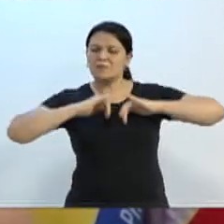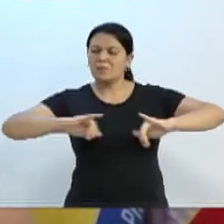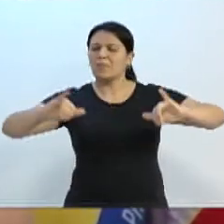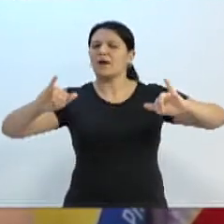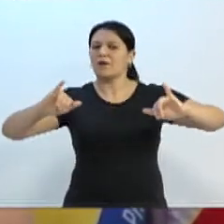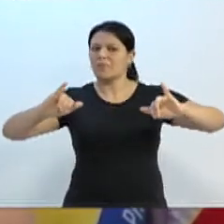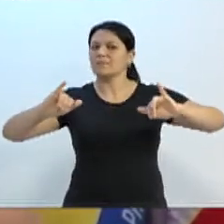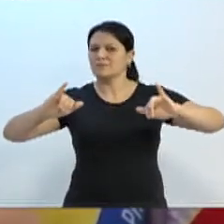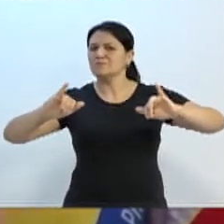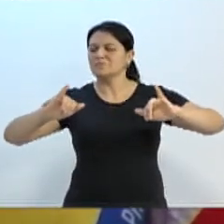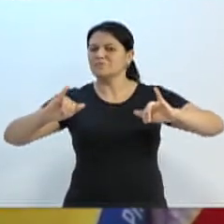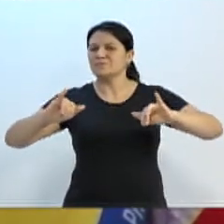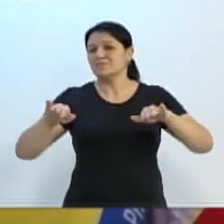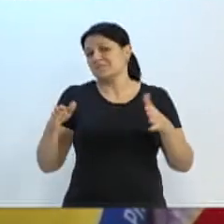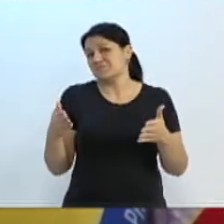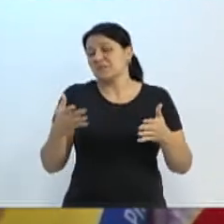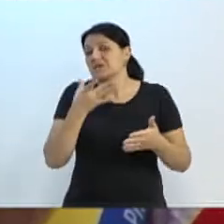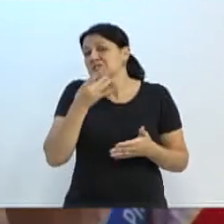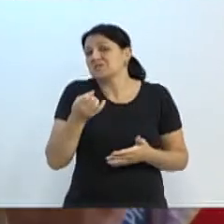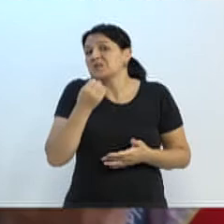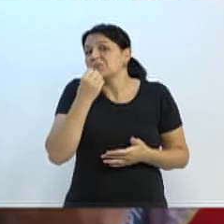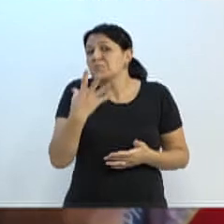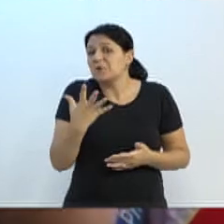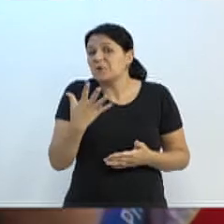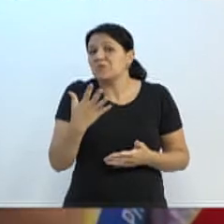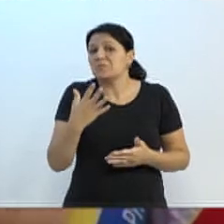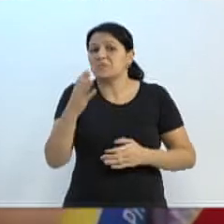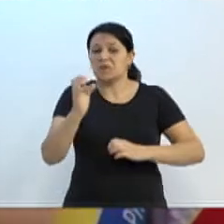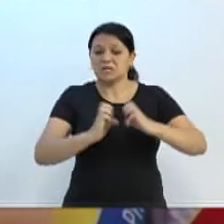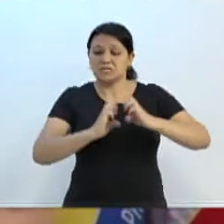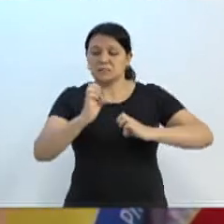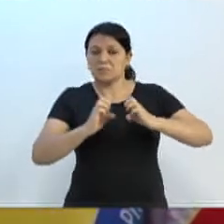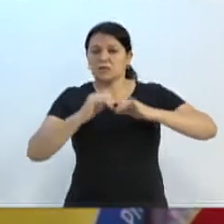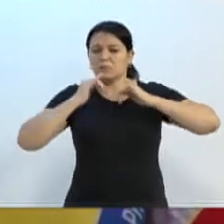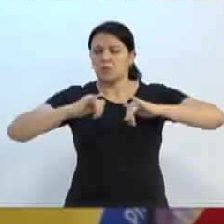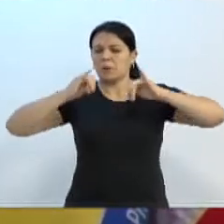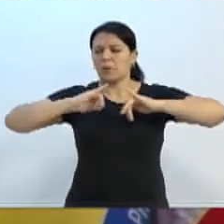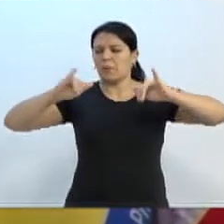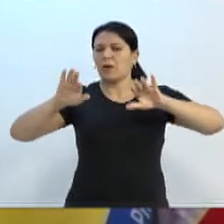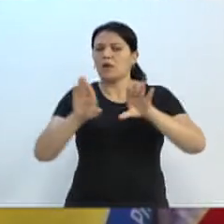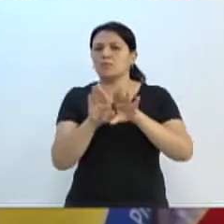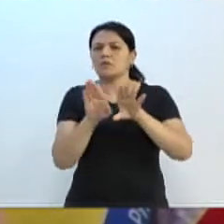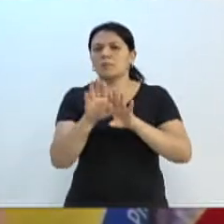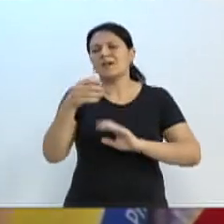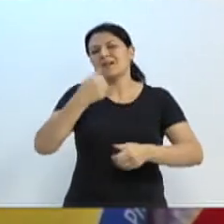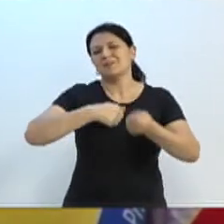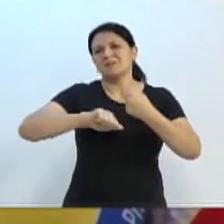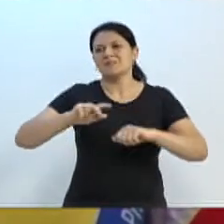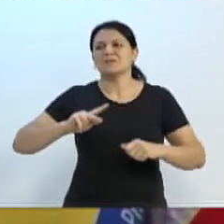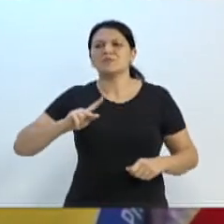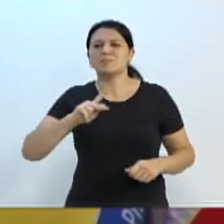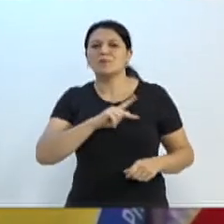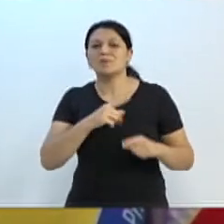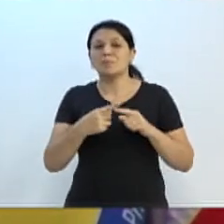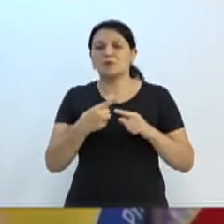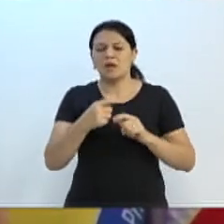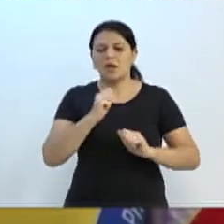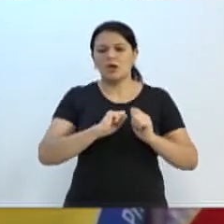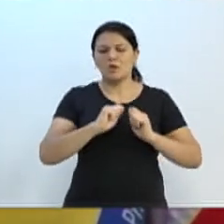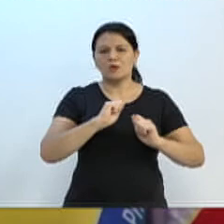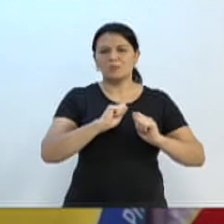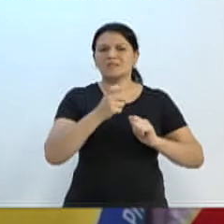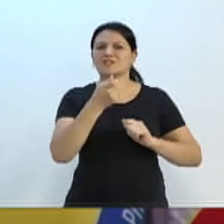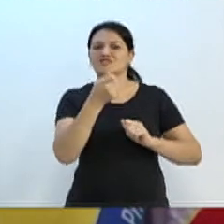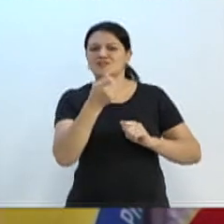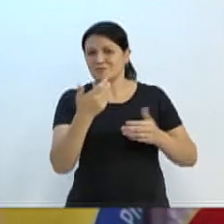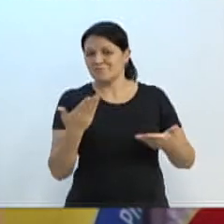de pertencimento. Então, eu acho que é bom para a iniciativa privada, a visibilidade que dá, e também bom para a administração pública, que acaba economizando valores. Então, a gente